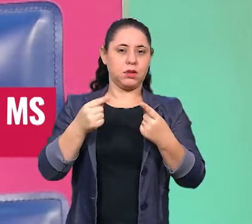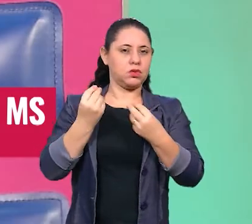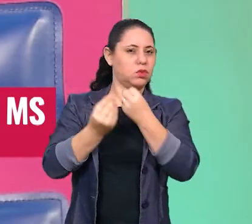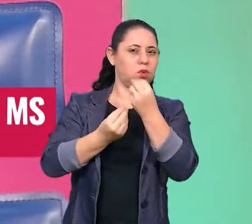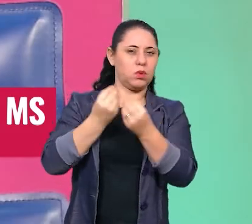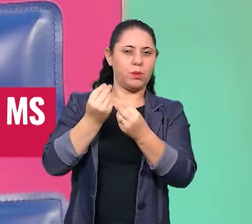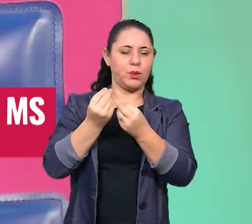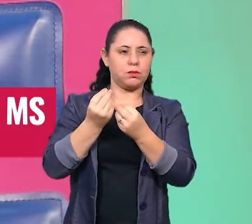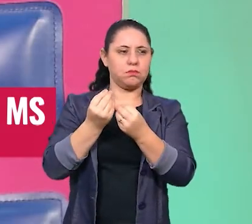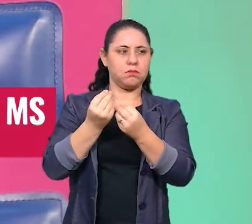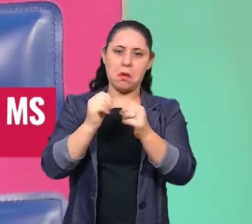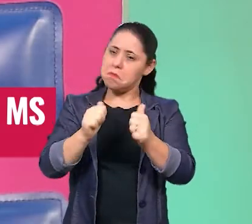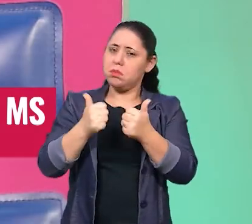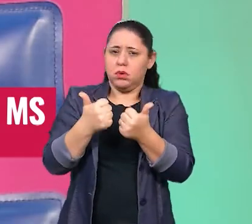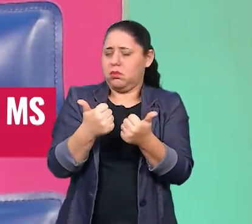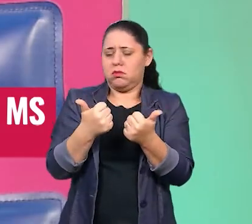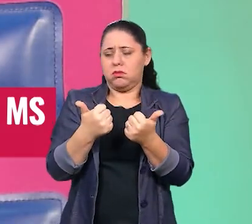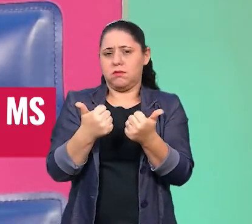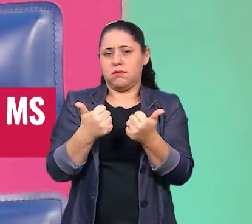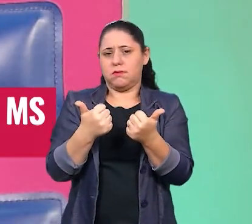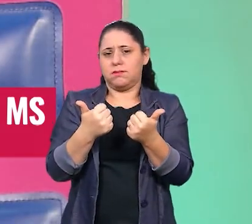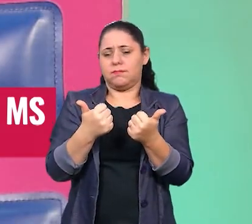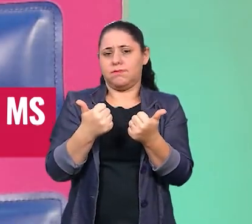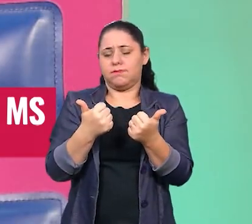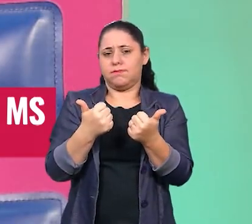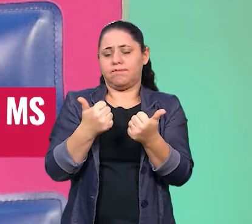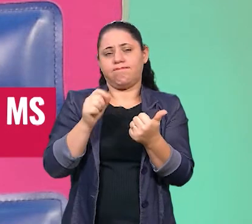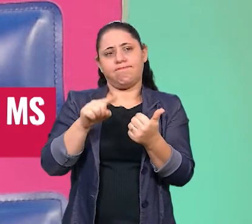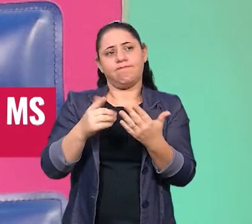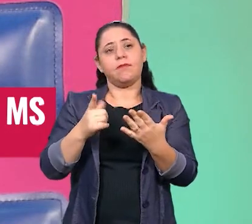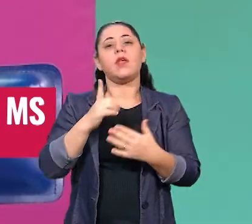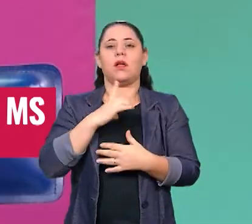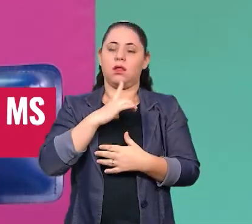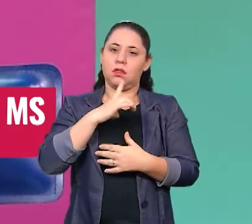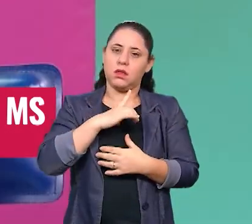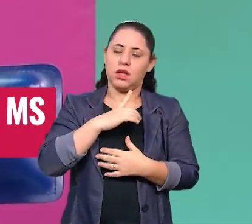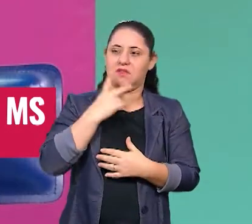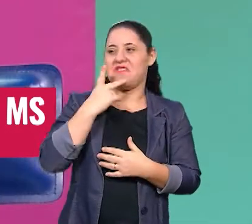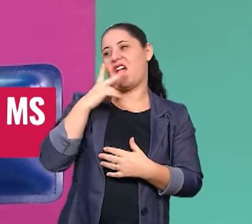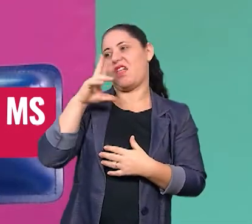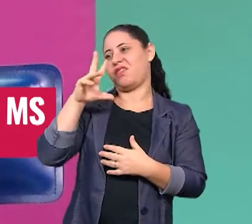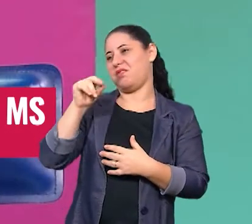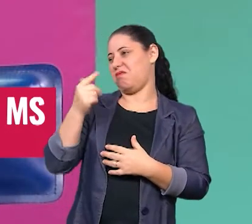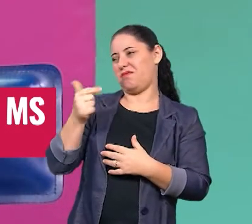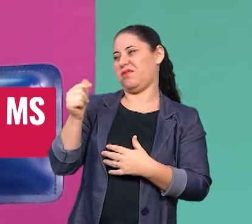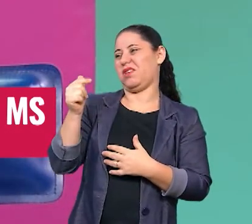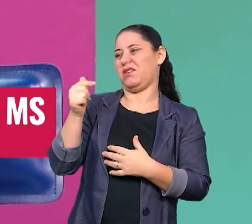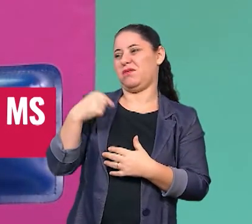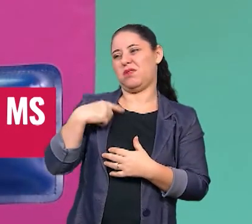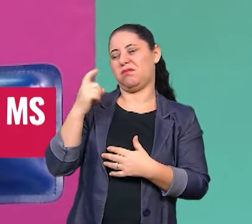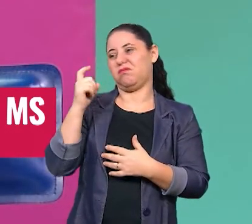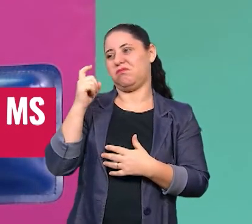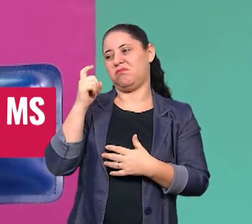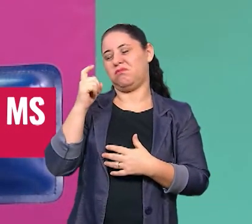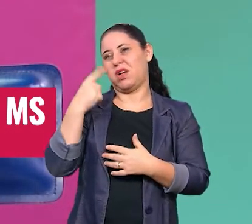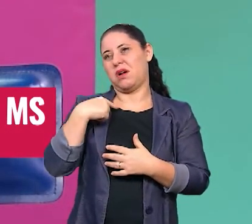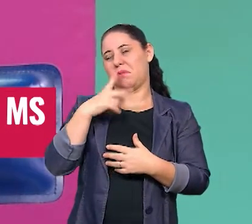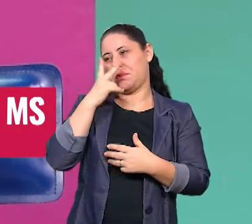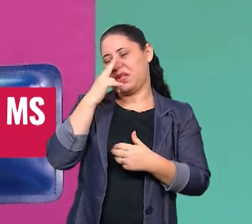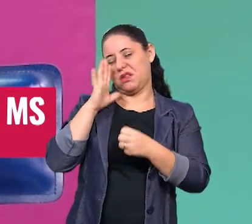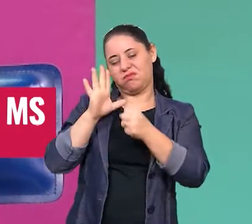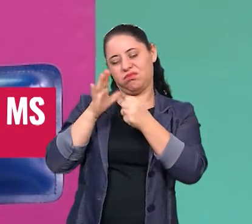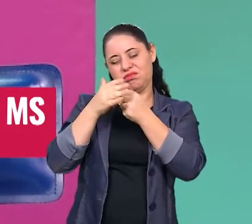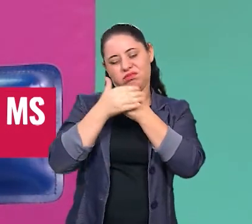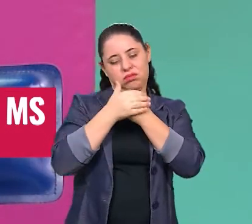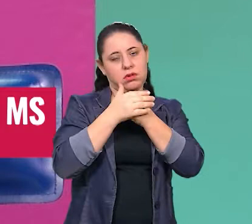positiva. Então, se eu disser que não tem, eu vou estar mascarando uma situação. Não